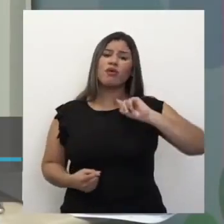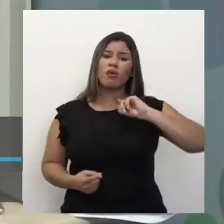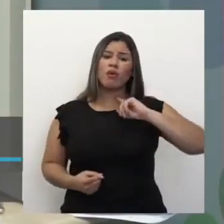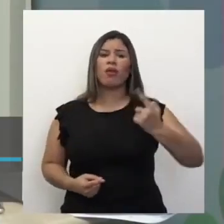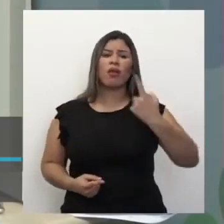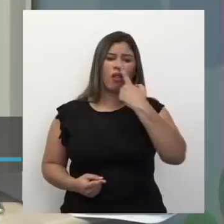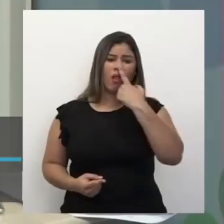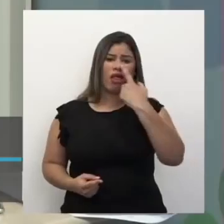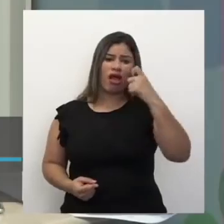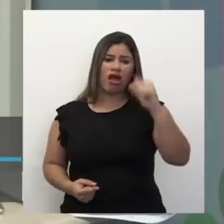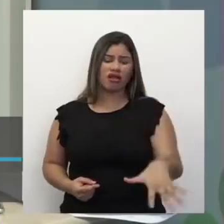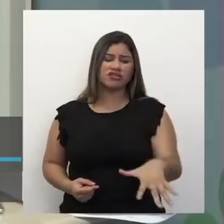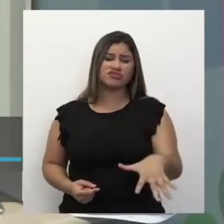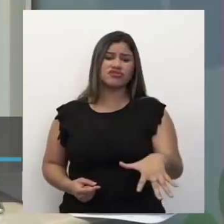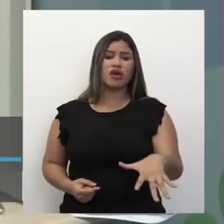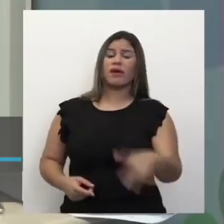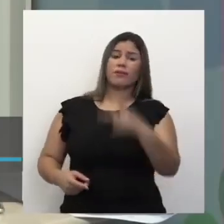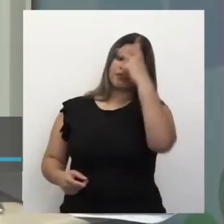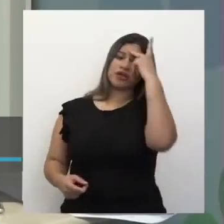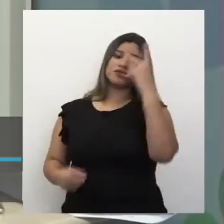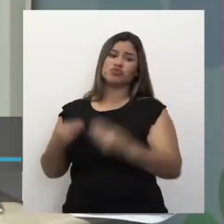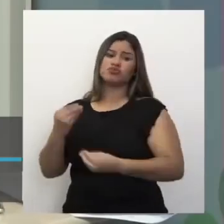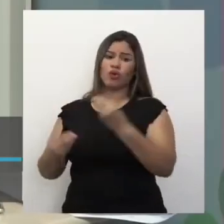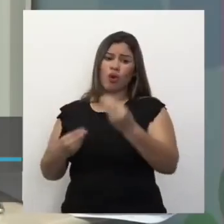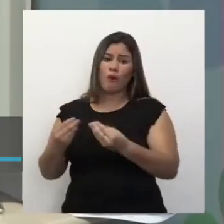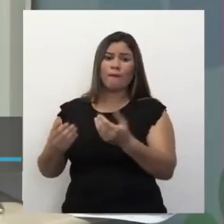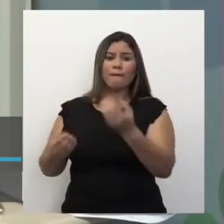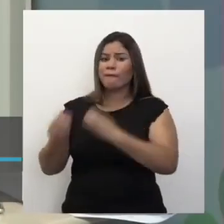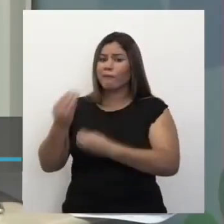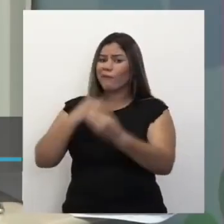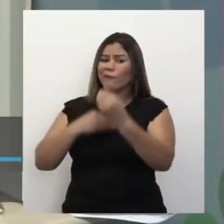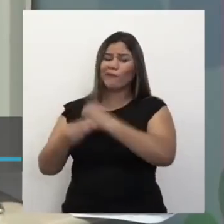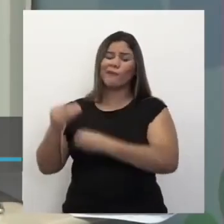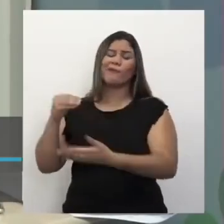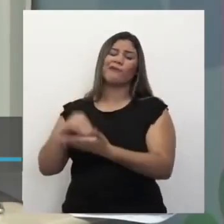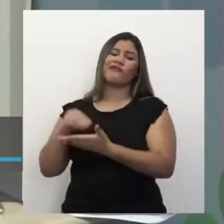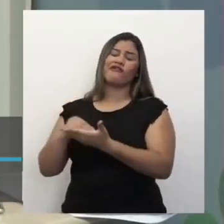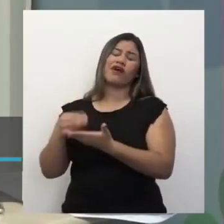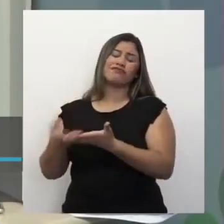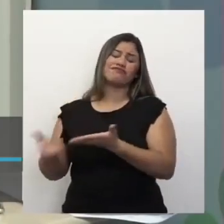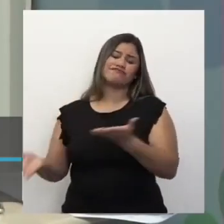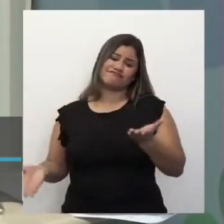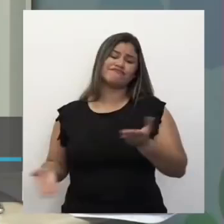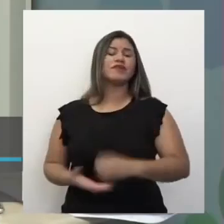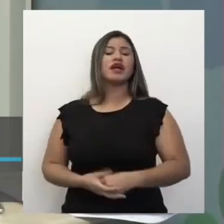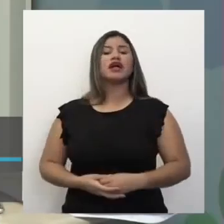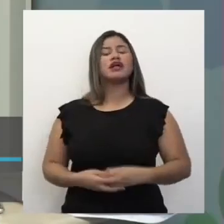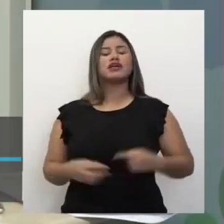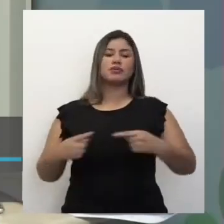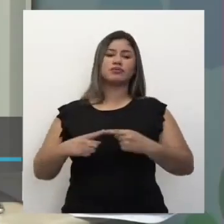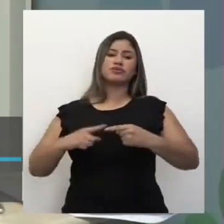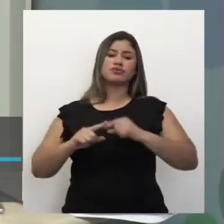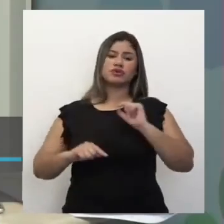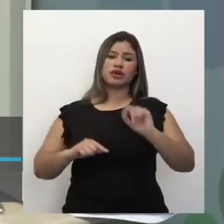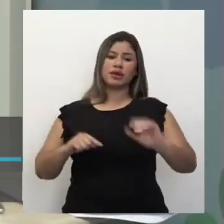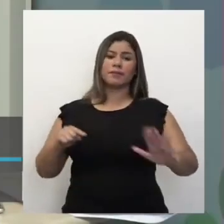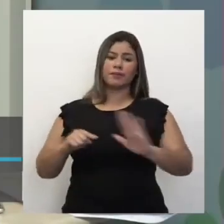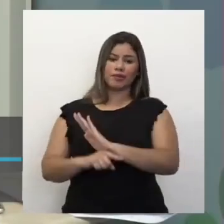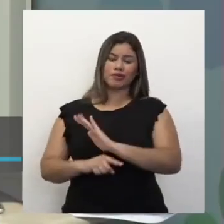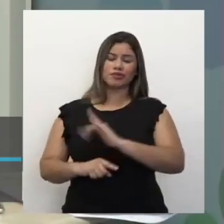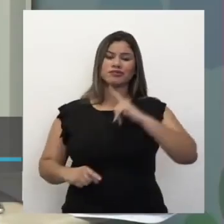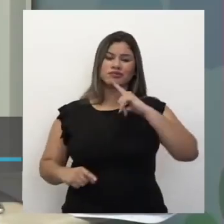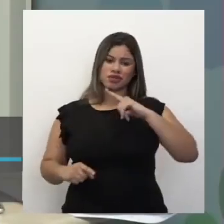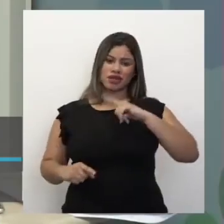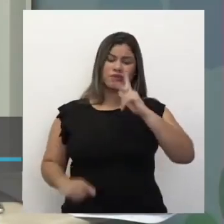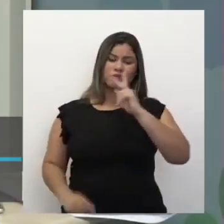sustentar. Mas é uma reflexão que depois acabou desembocando nesta pergunta que estamos aqui lendo as